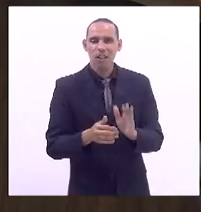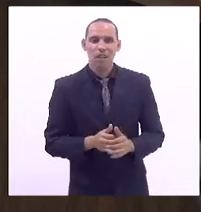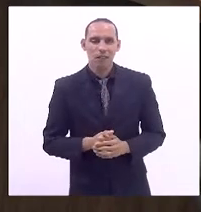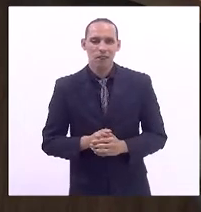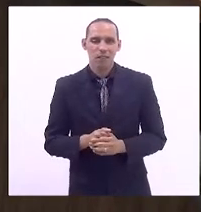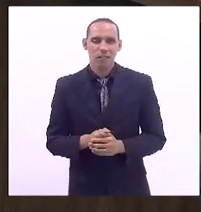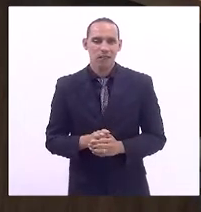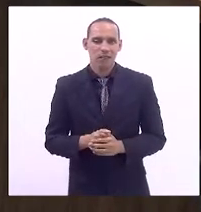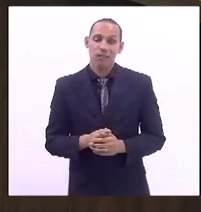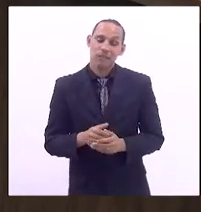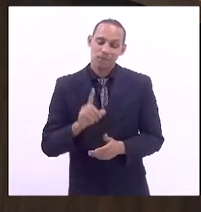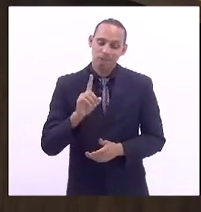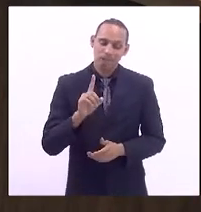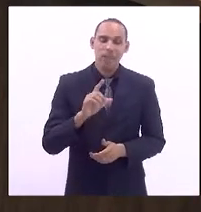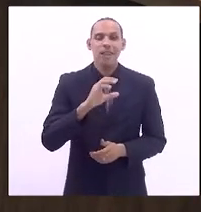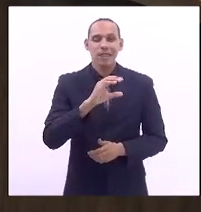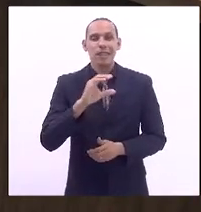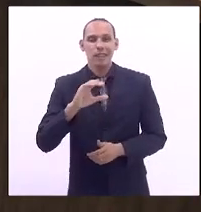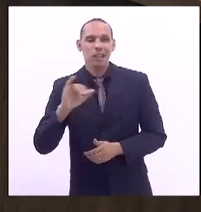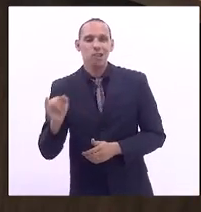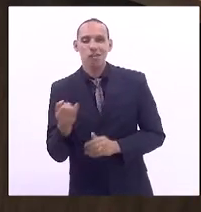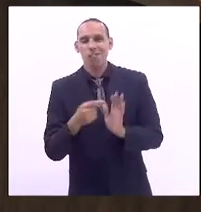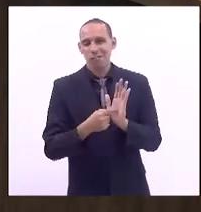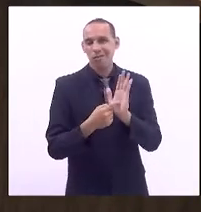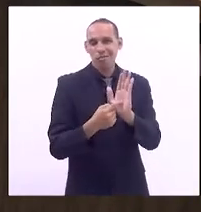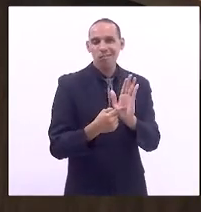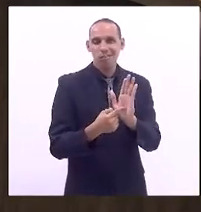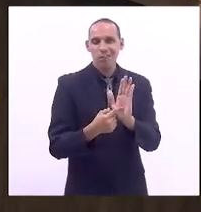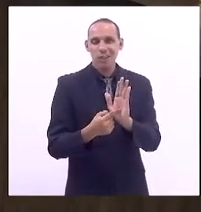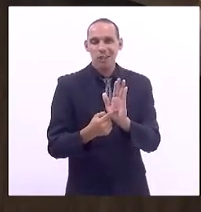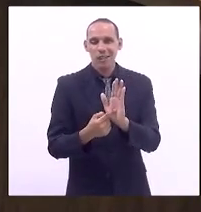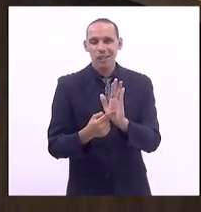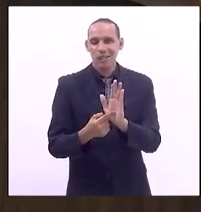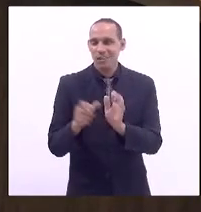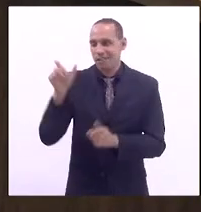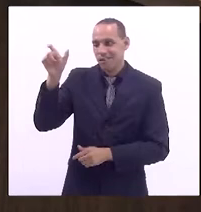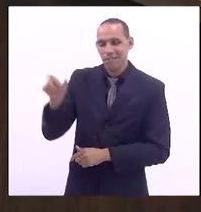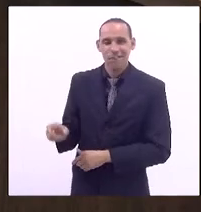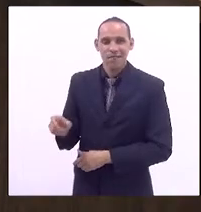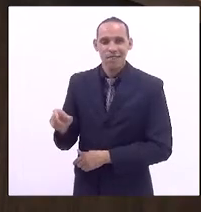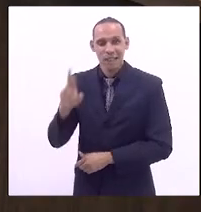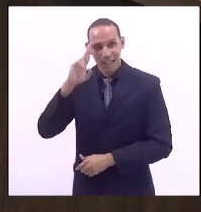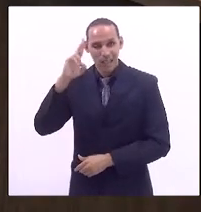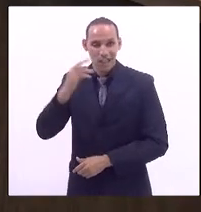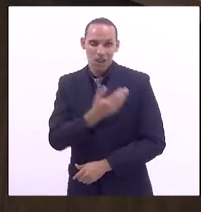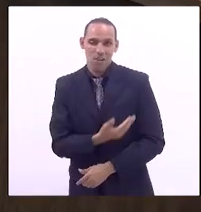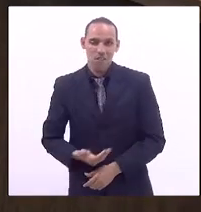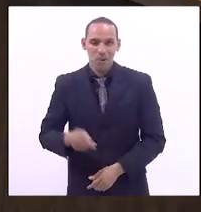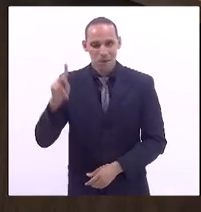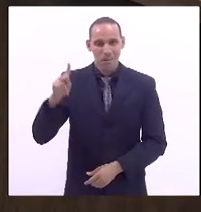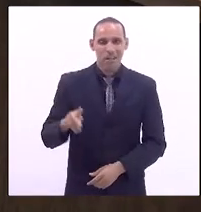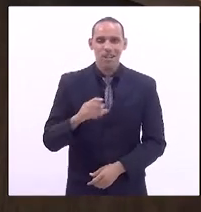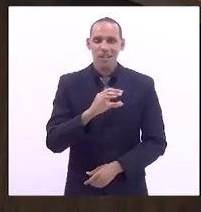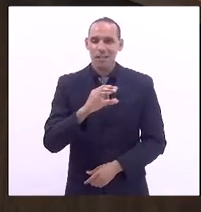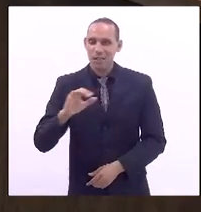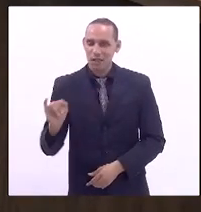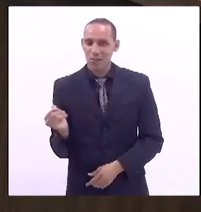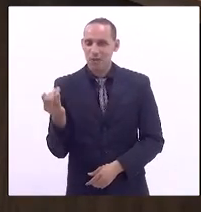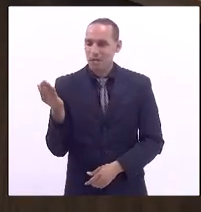ou a ccj através do líder do governo e presidente da ccj